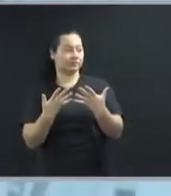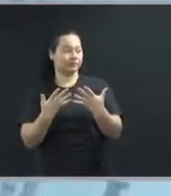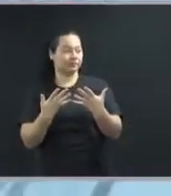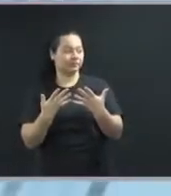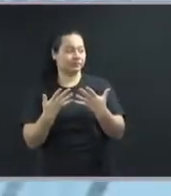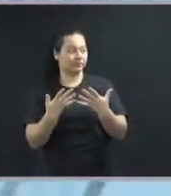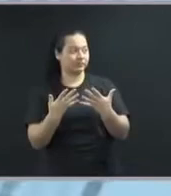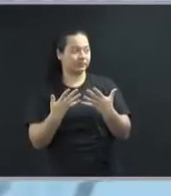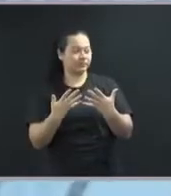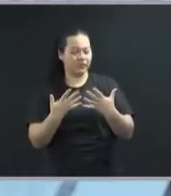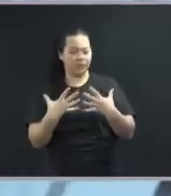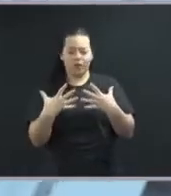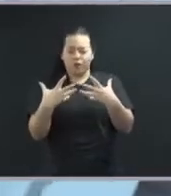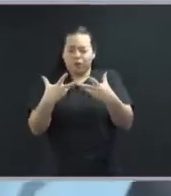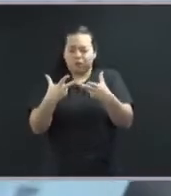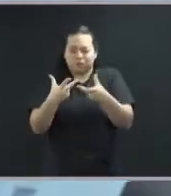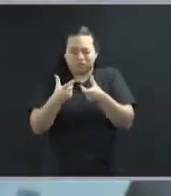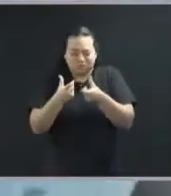se entristeceu.